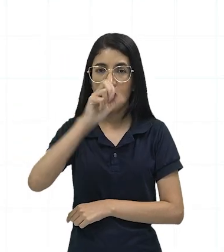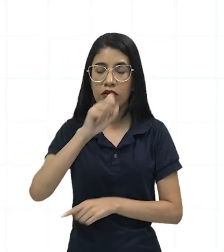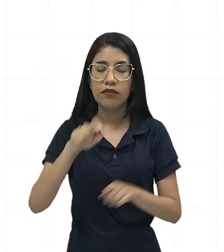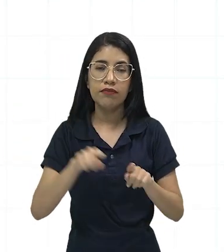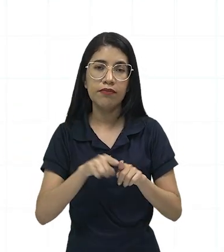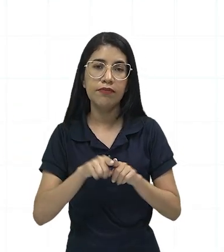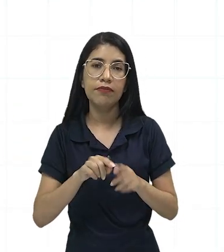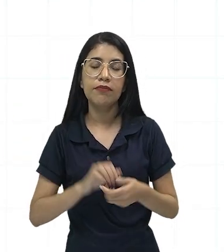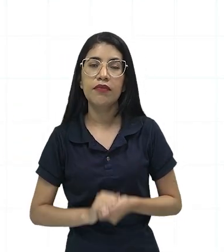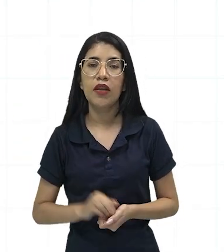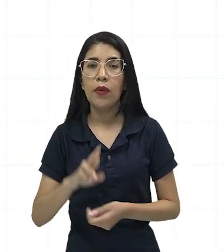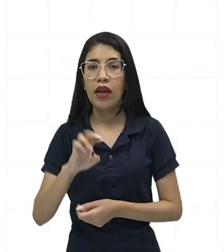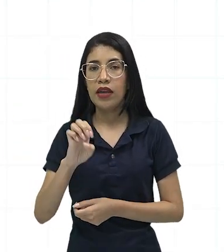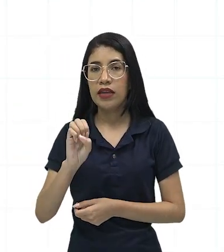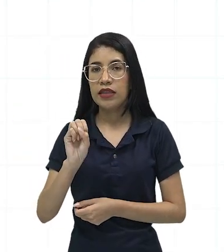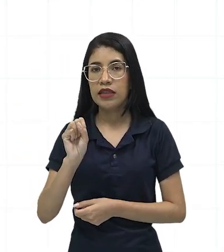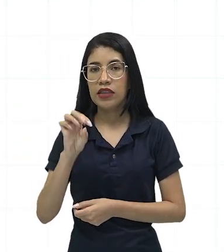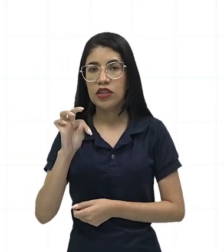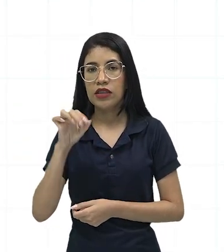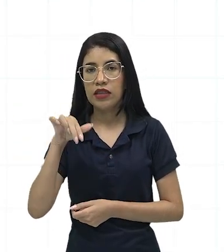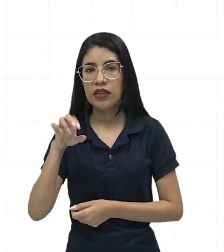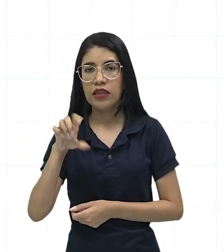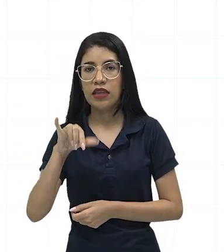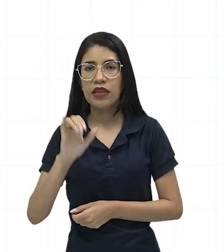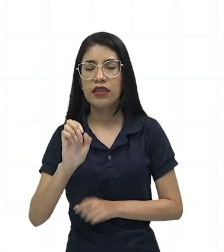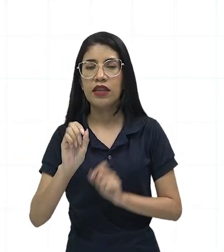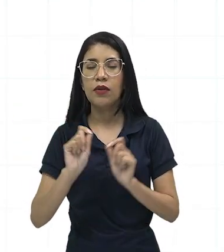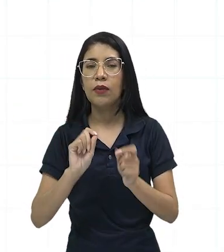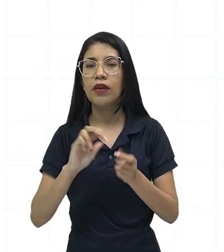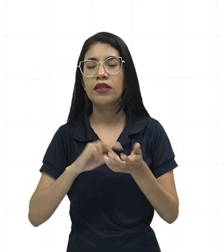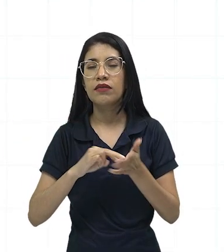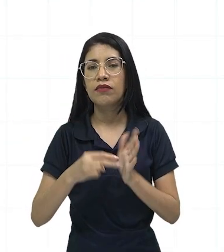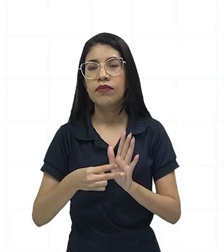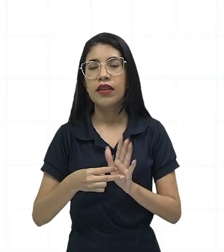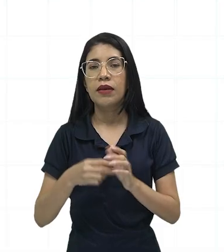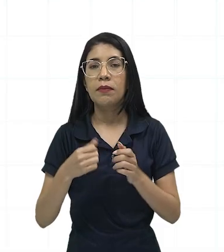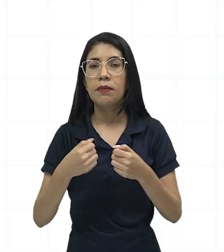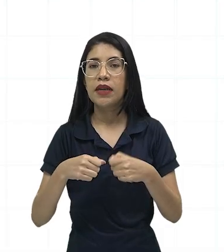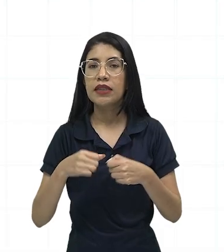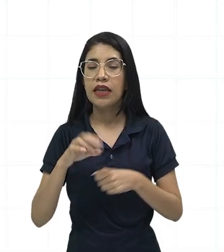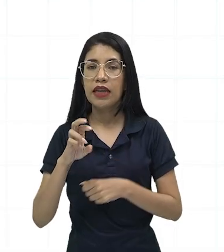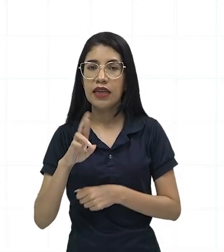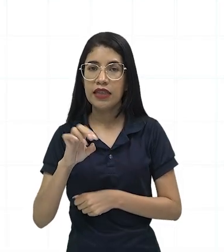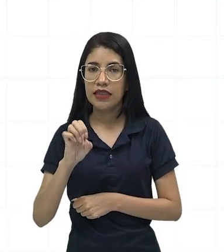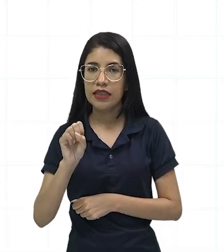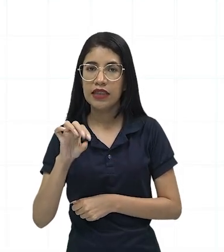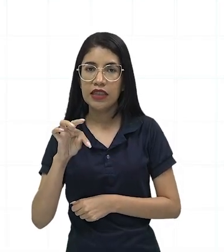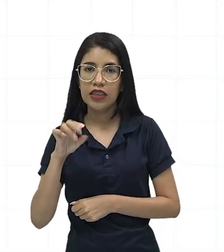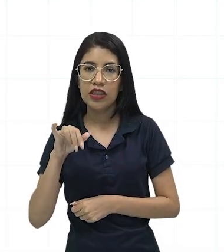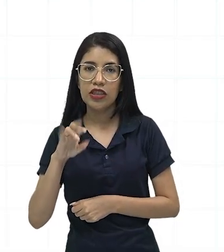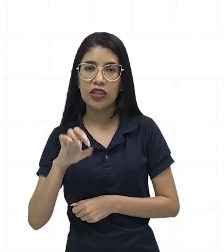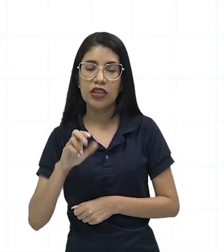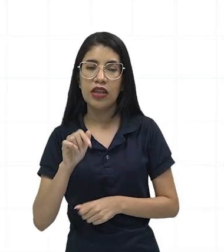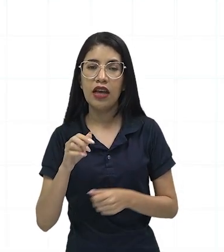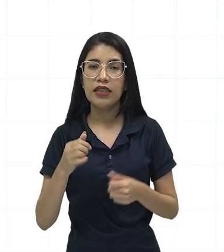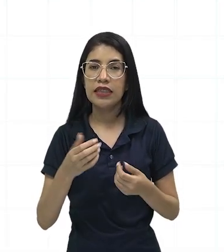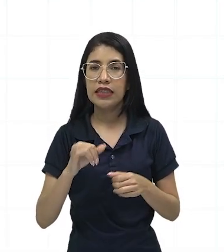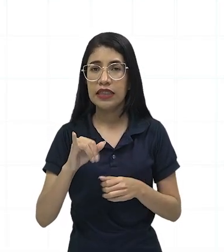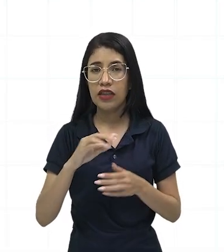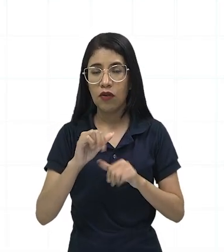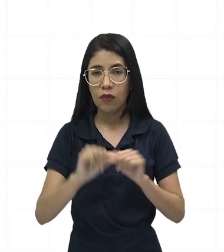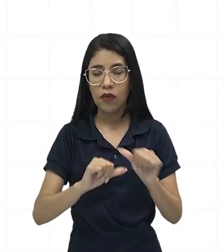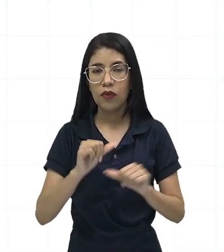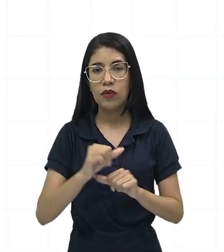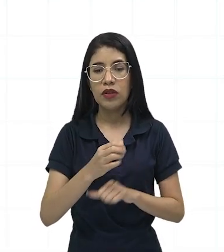a resistência tem a função de resistir. Então, se eu aumento a resistência, que agora é 26, para 63,